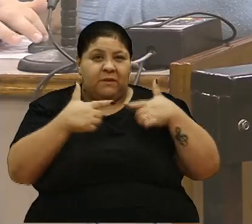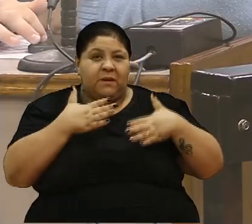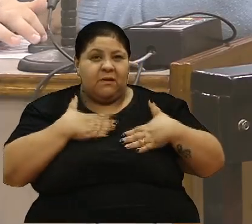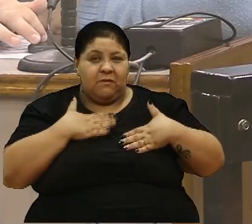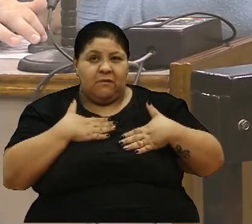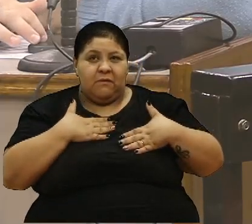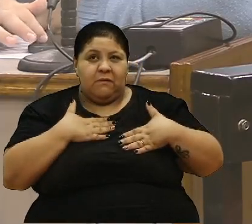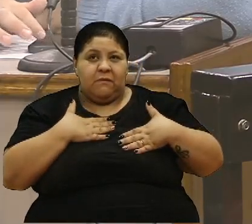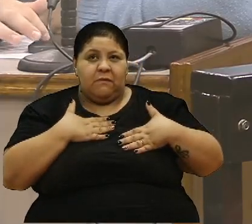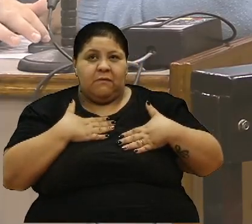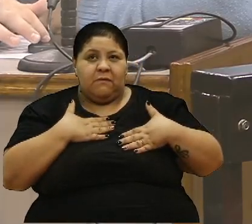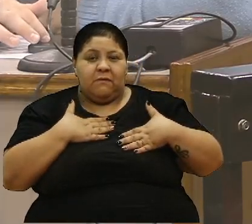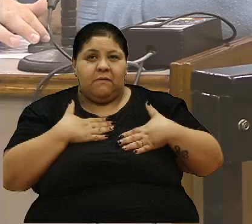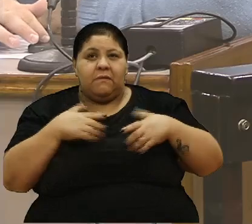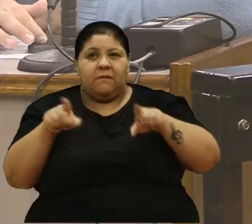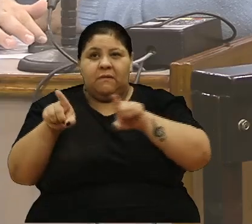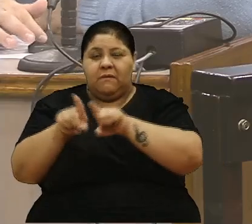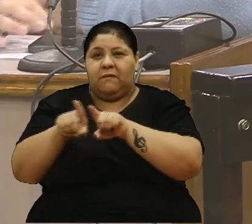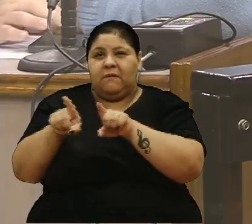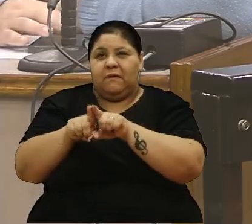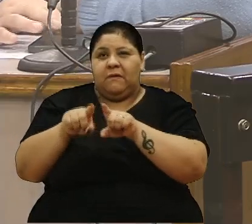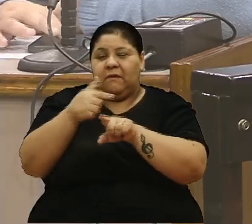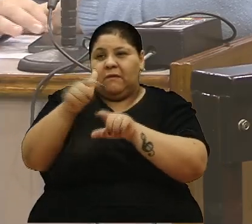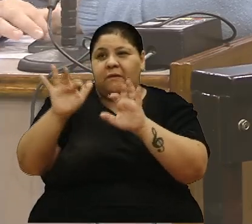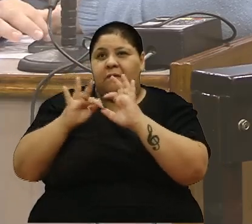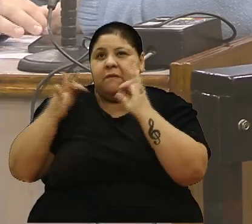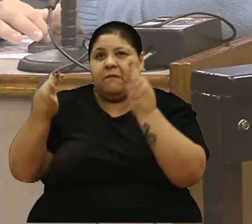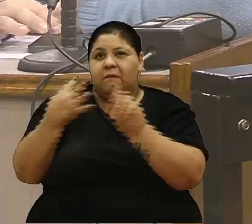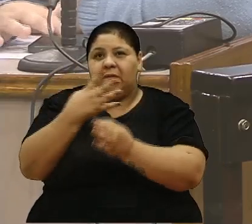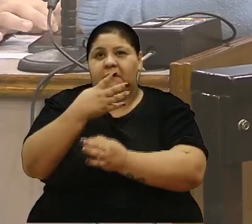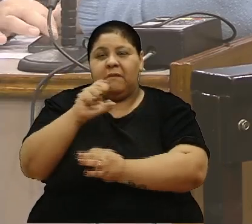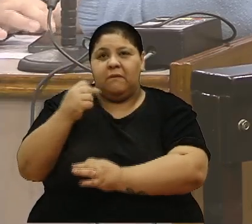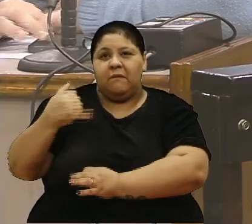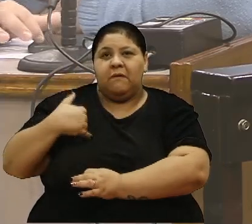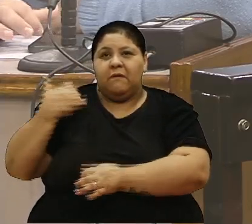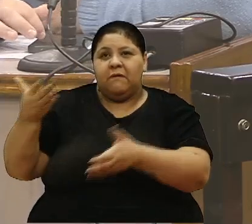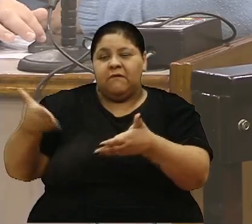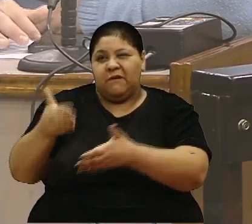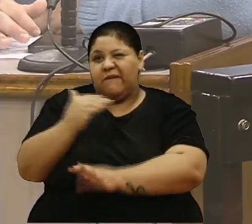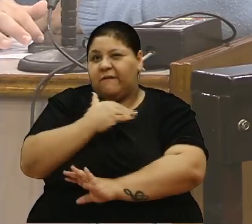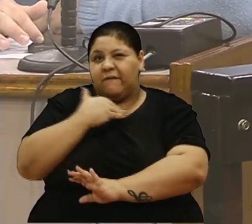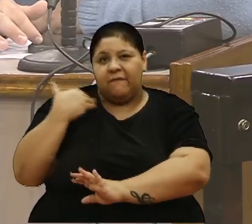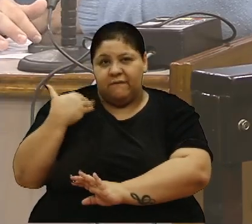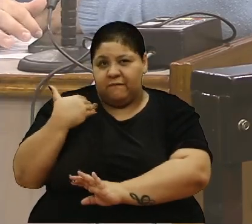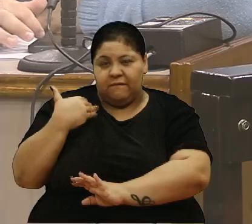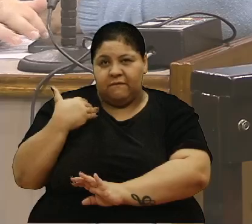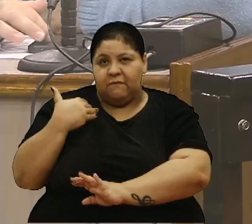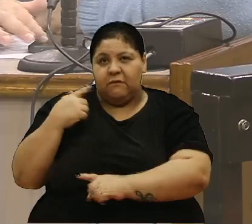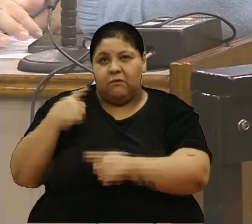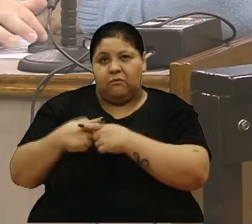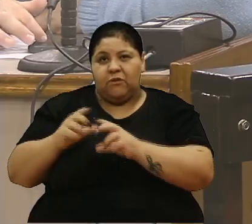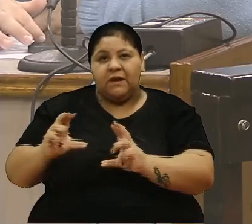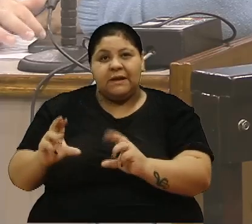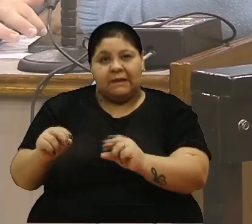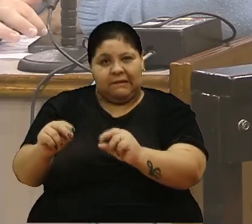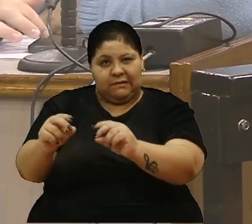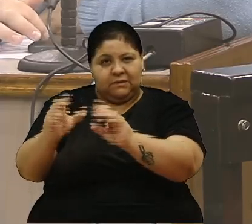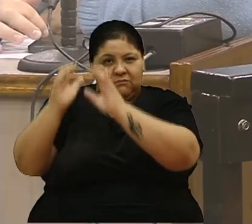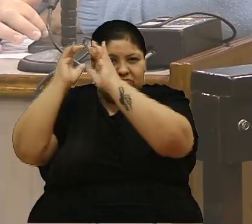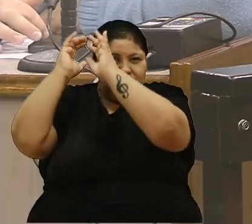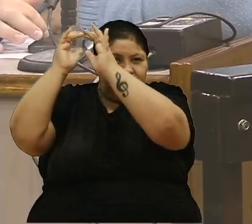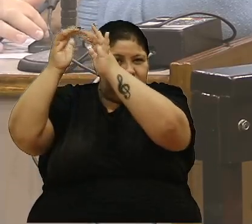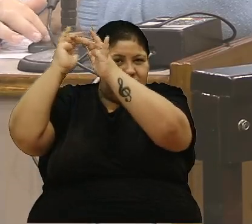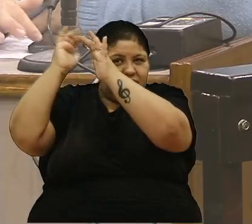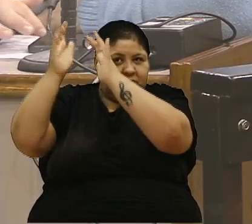Que também minha cunhada, infelizmente, com 48 anos, já faleceu também de um tumor na cabeça.